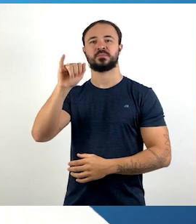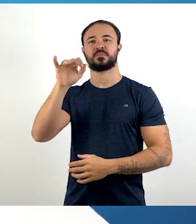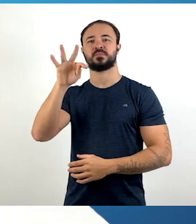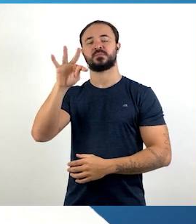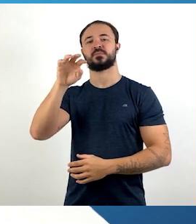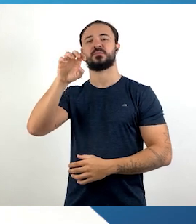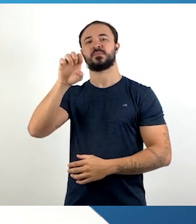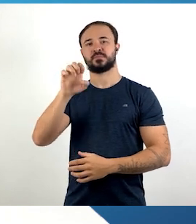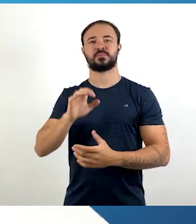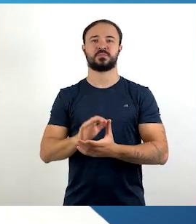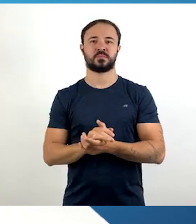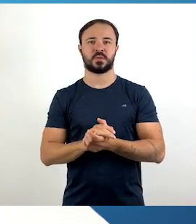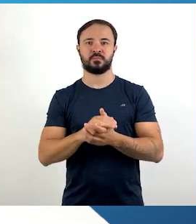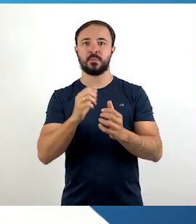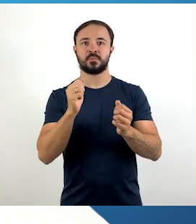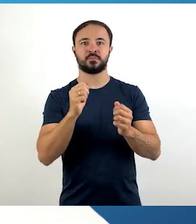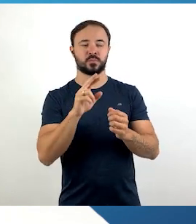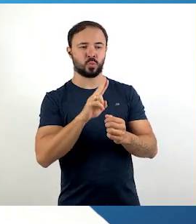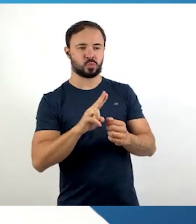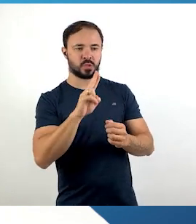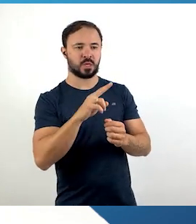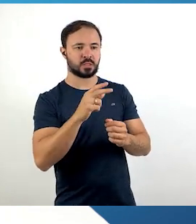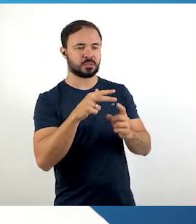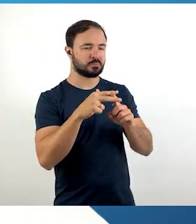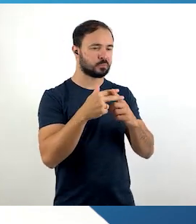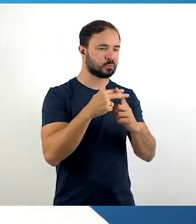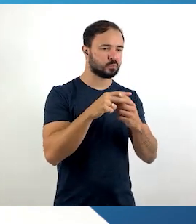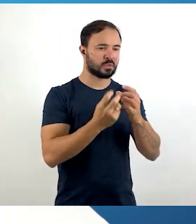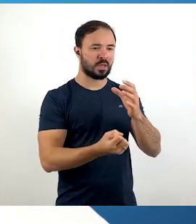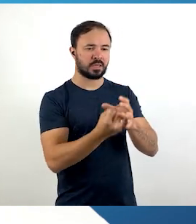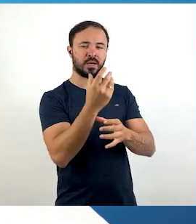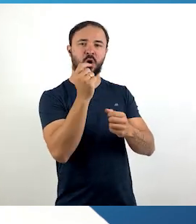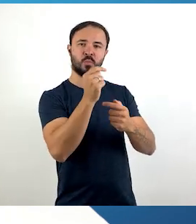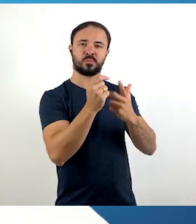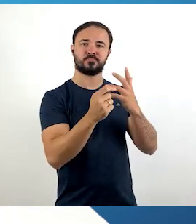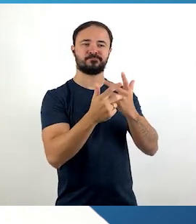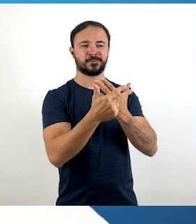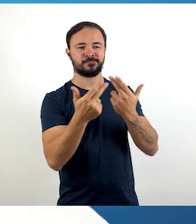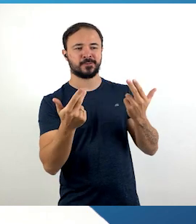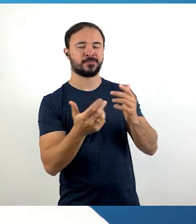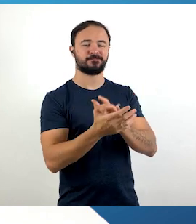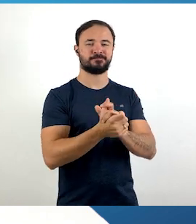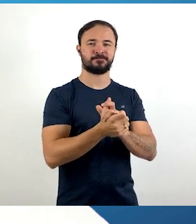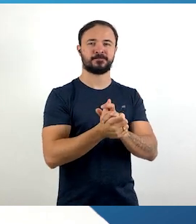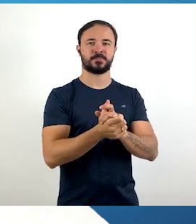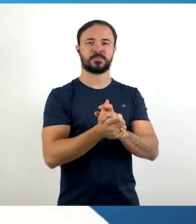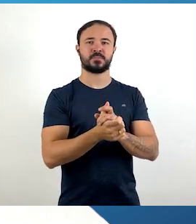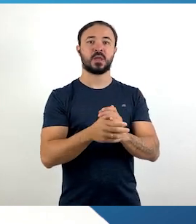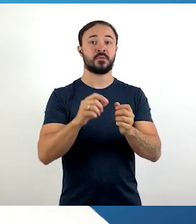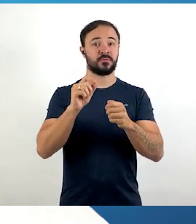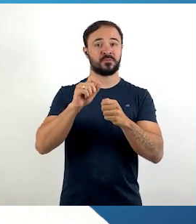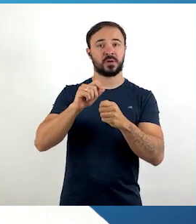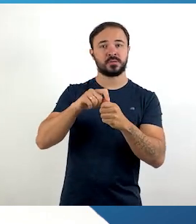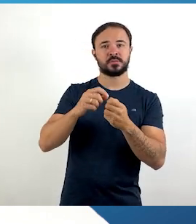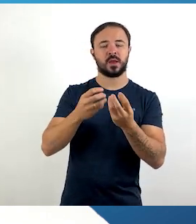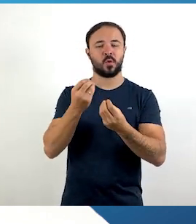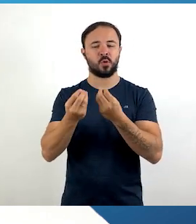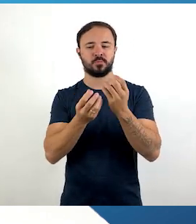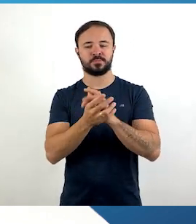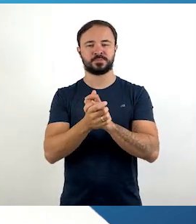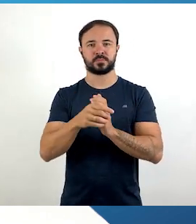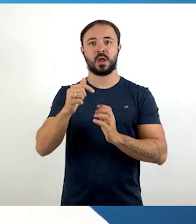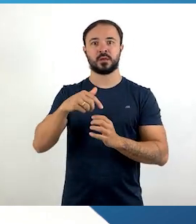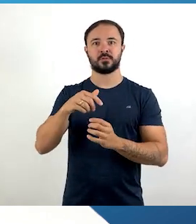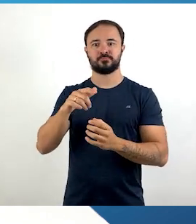estrutura das placas solares, e nós temos a estrutura central, mais a estrutura da antena. Então